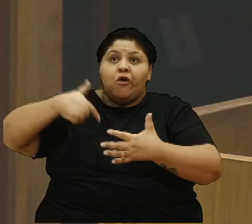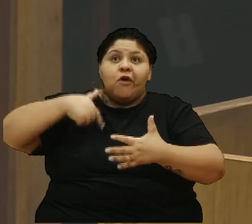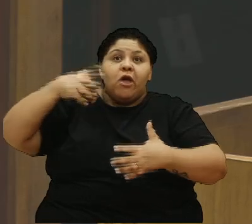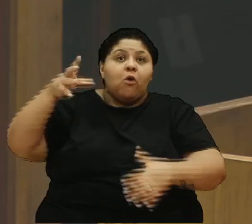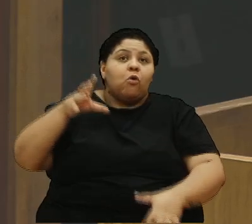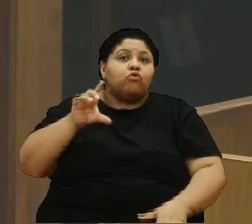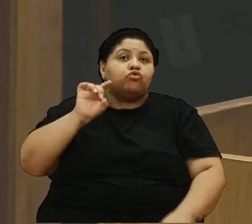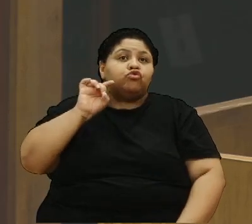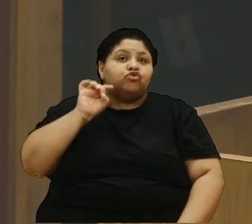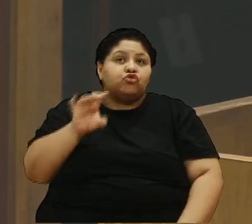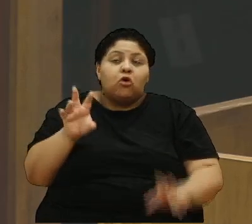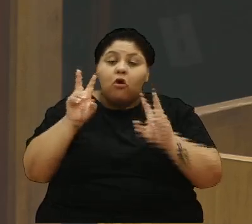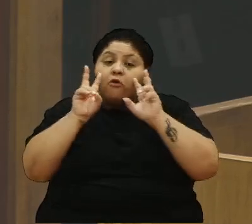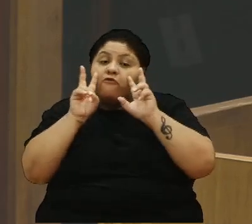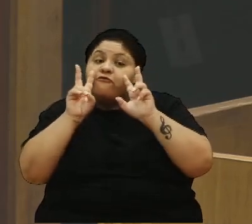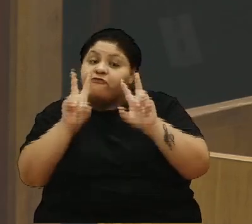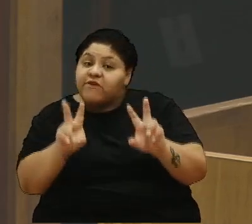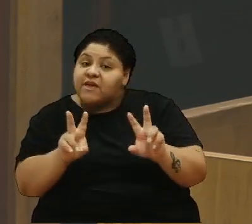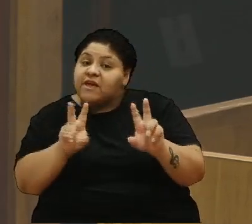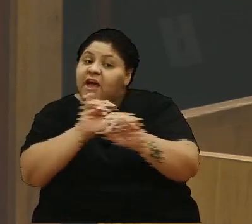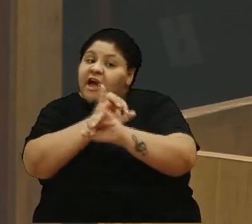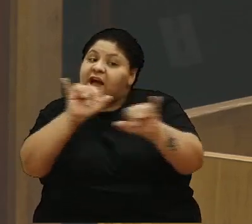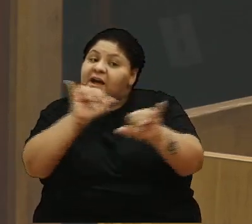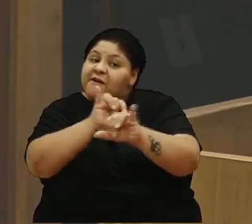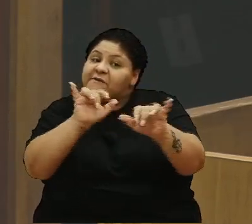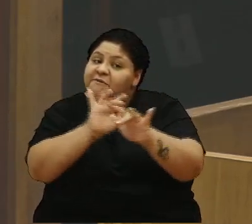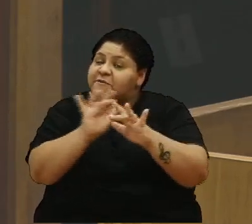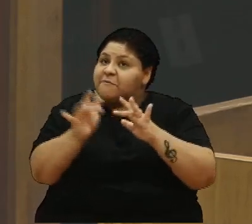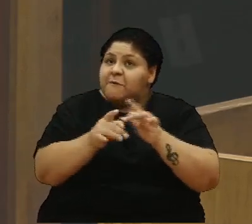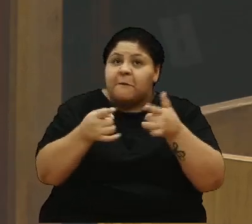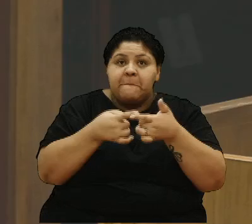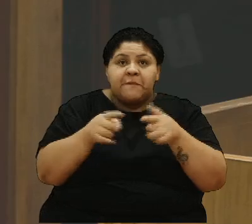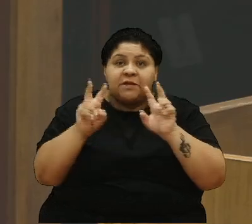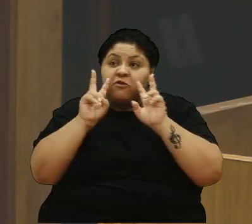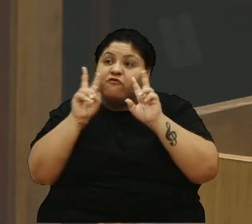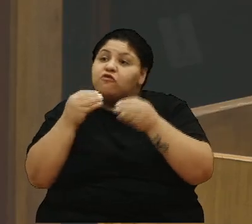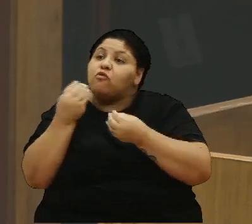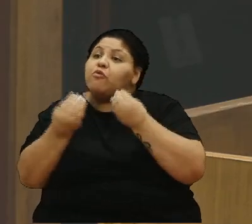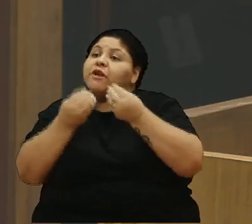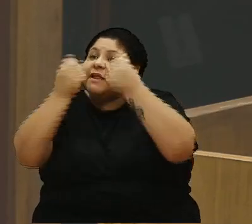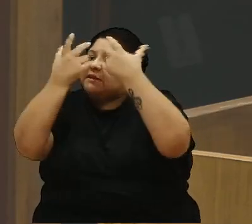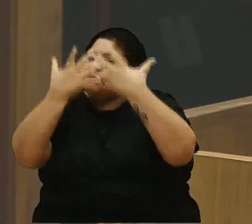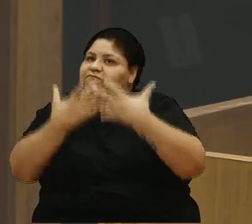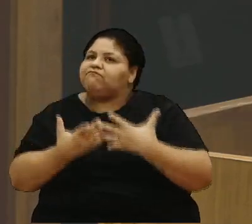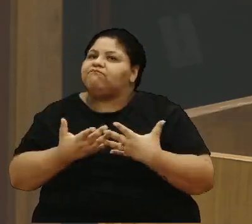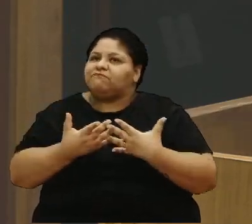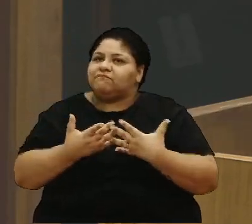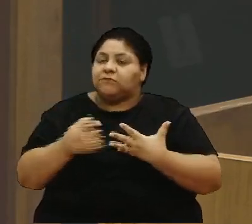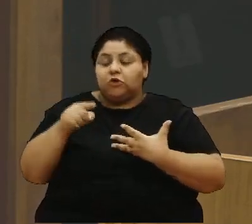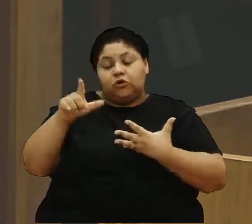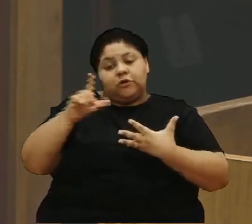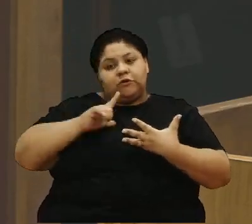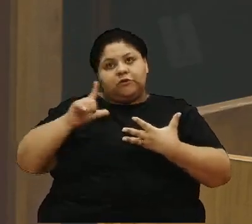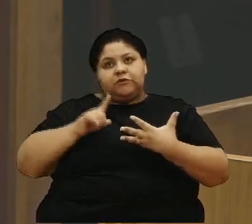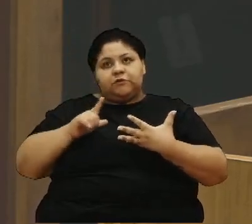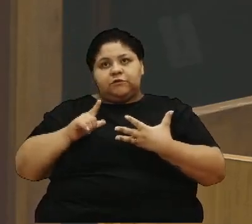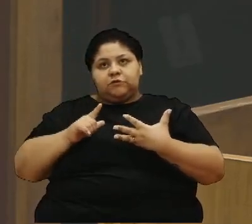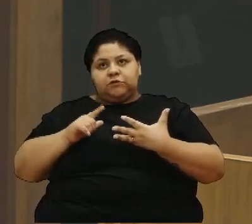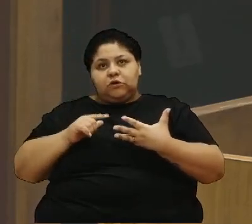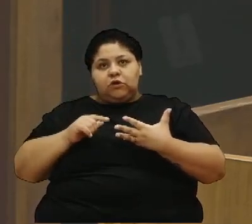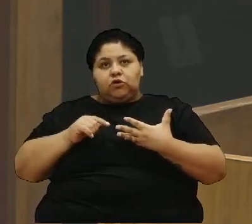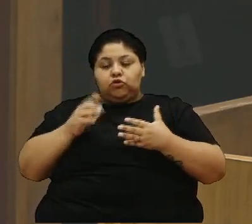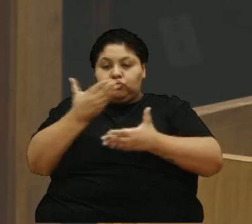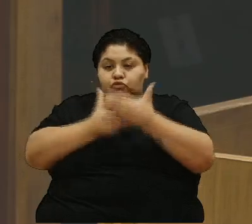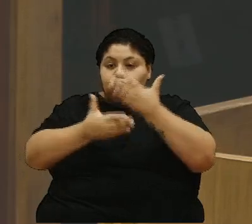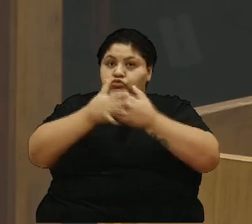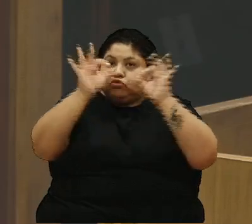faltômetro nas redes do município, mas não ouvi quais são as justificativas. Porque aí, se nós tivéssemos uma rede integrada, nós